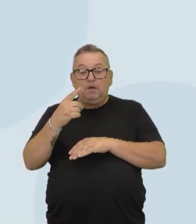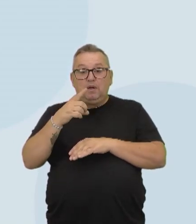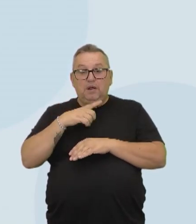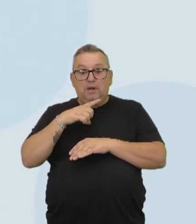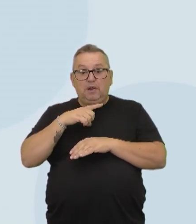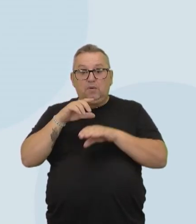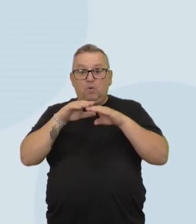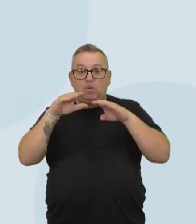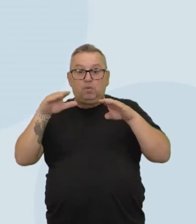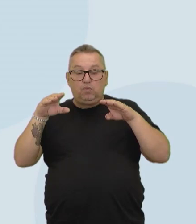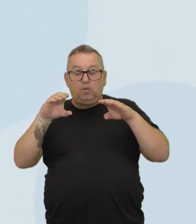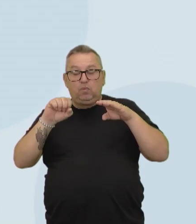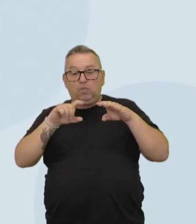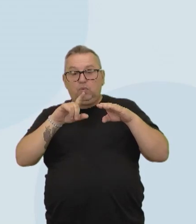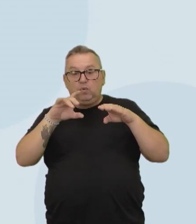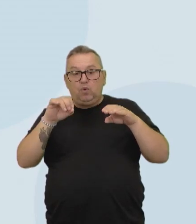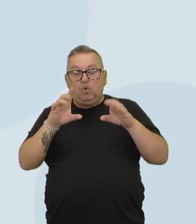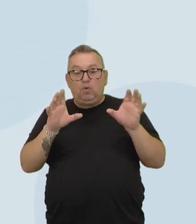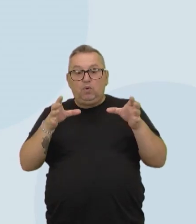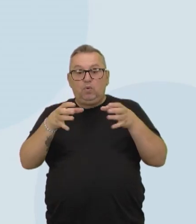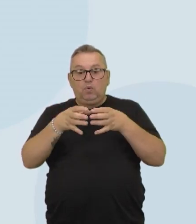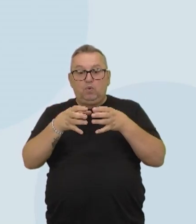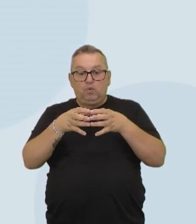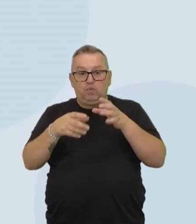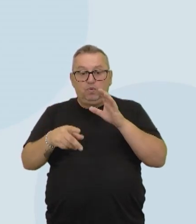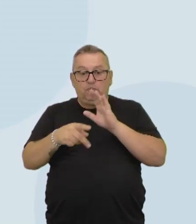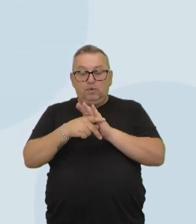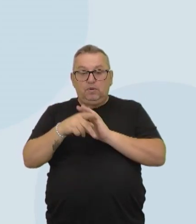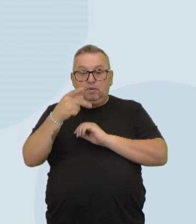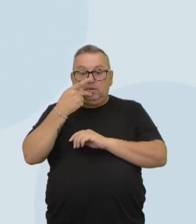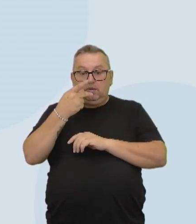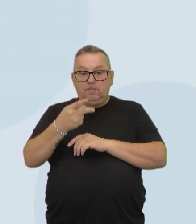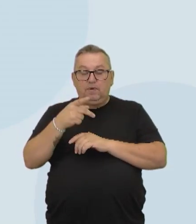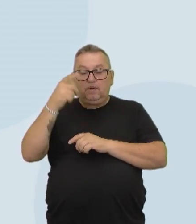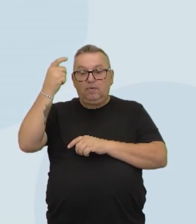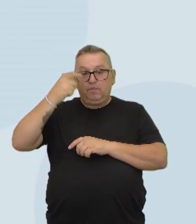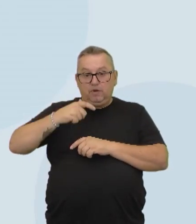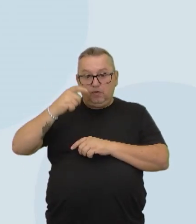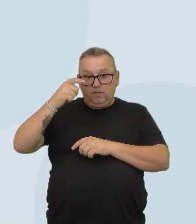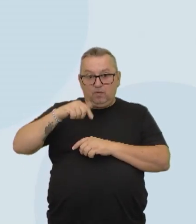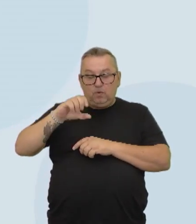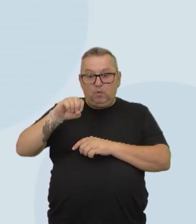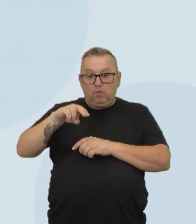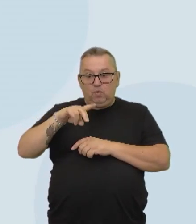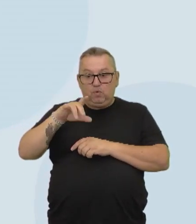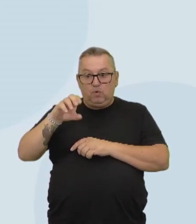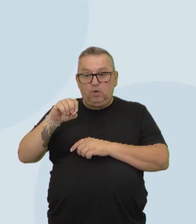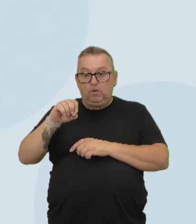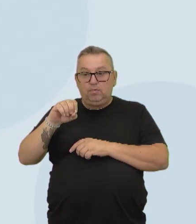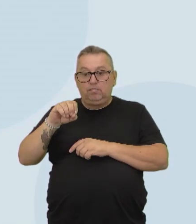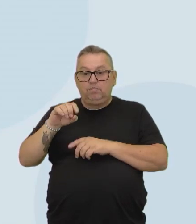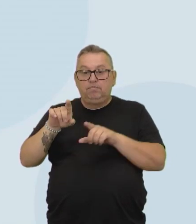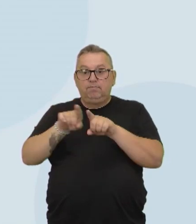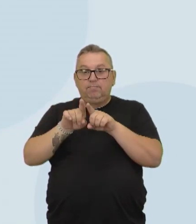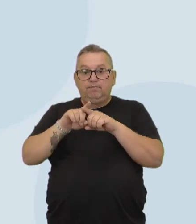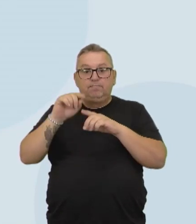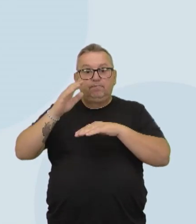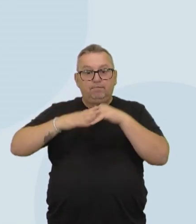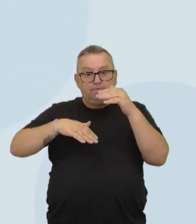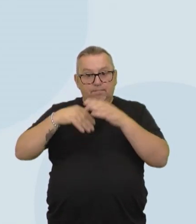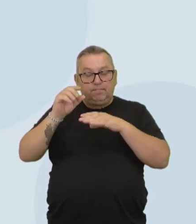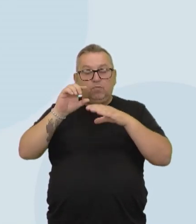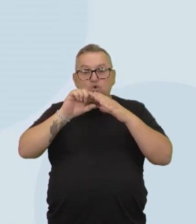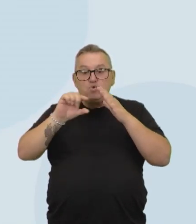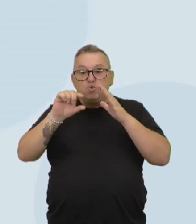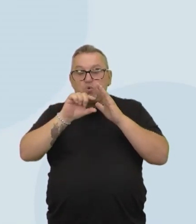um horizonte do solo e o seu conjunto constitui o que se chama de perfil do solo. A delimitação dessas